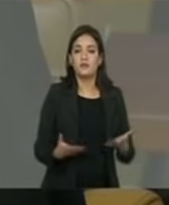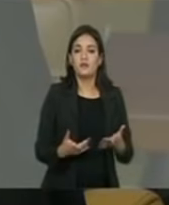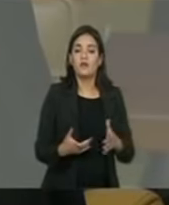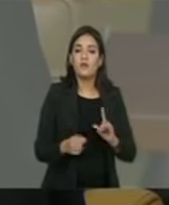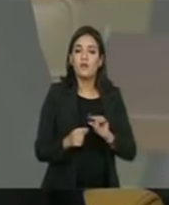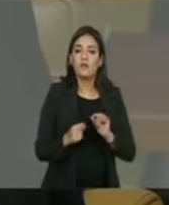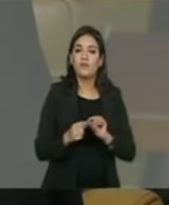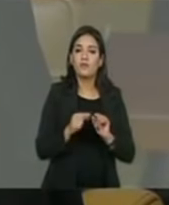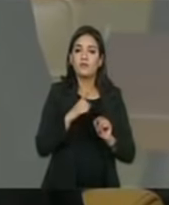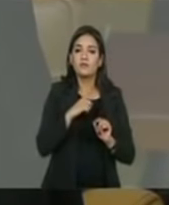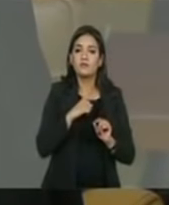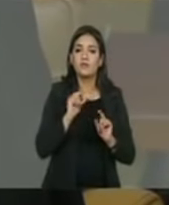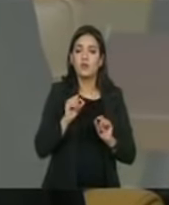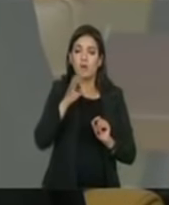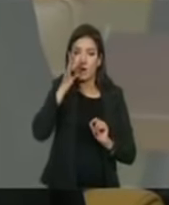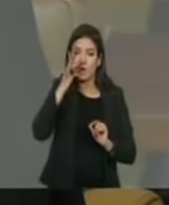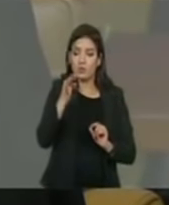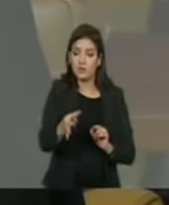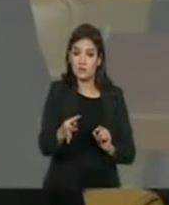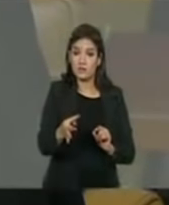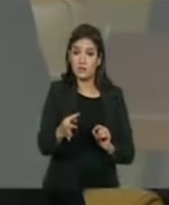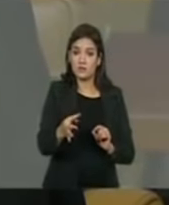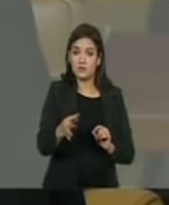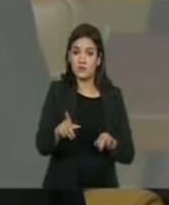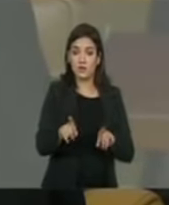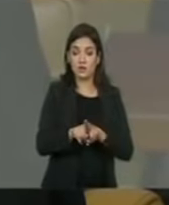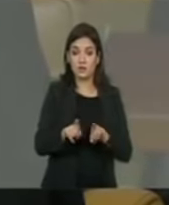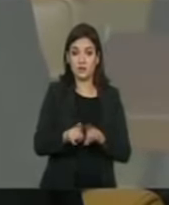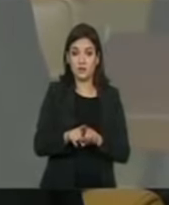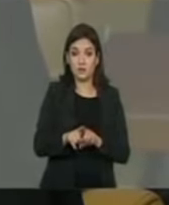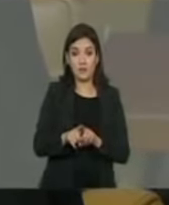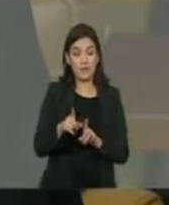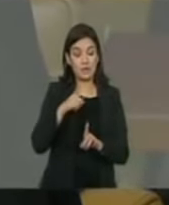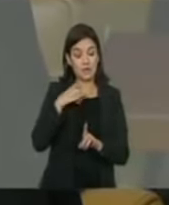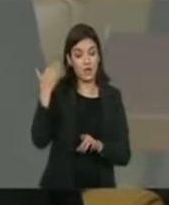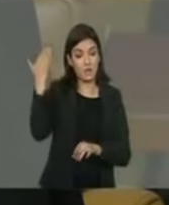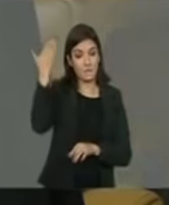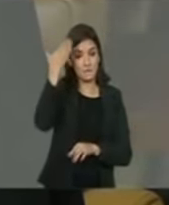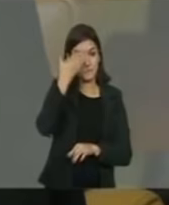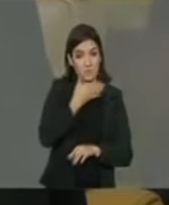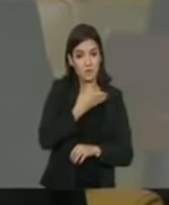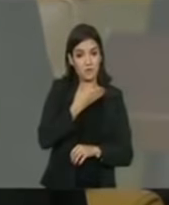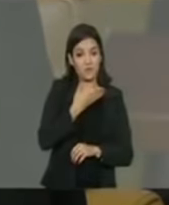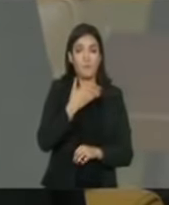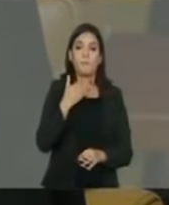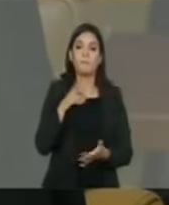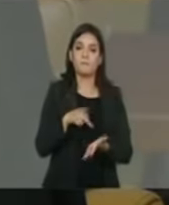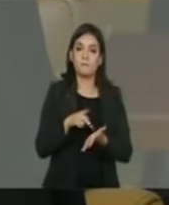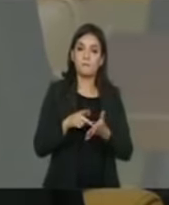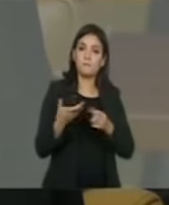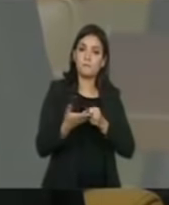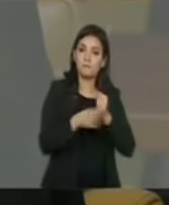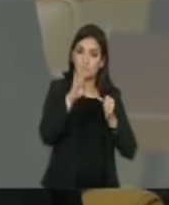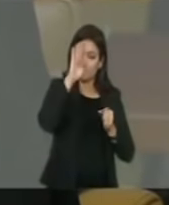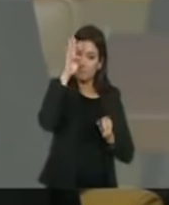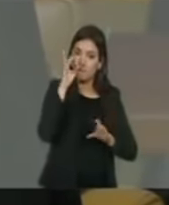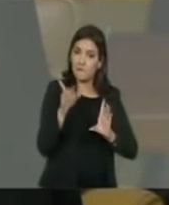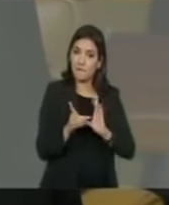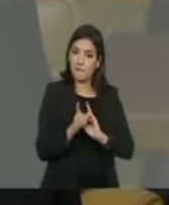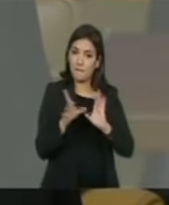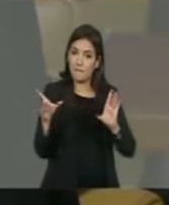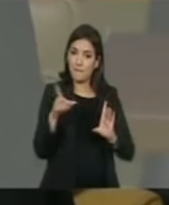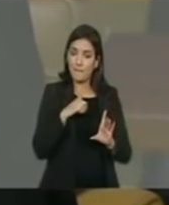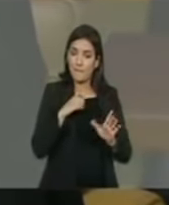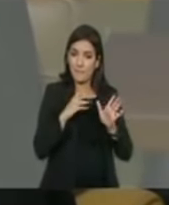da acusação o óleo substancial da prova na verdade os princípios democráticos que informam o modelo